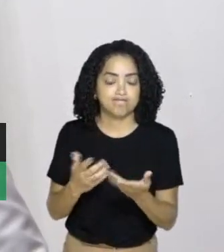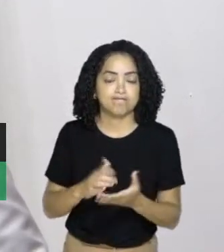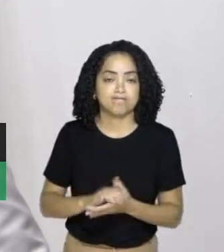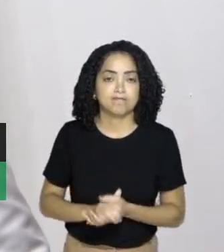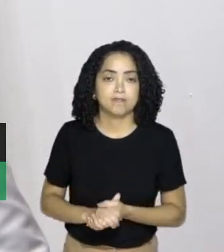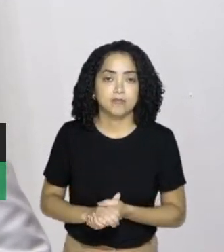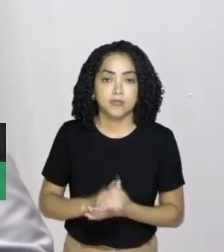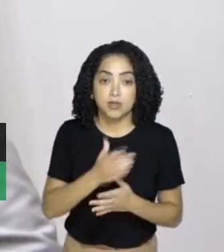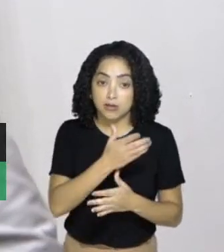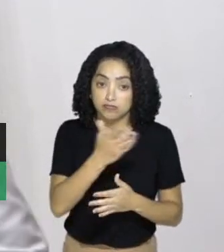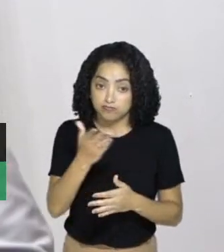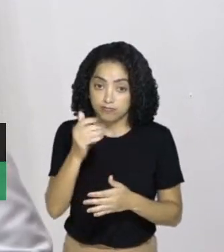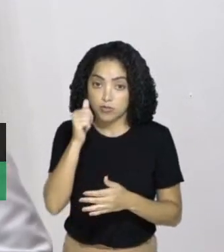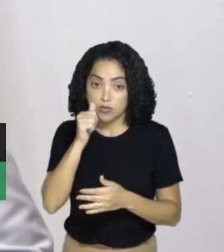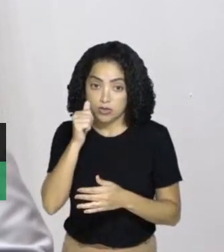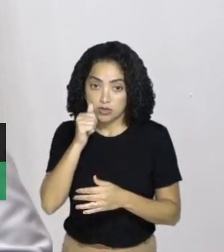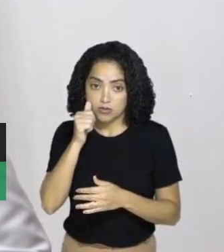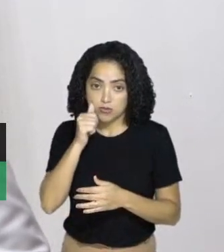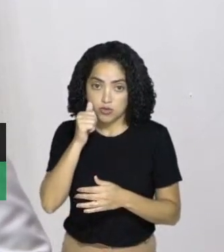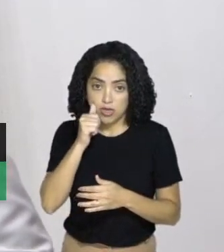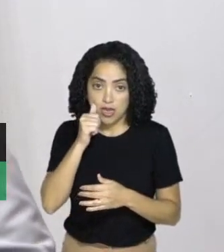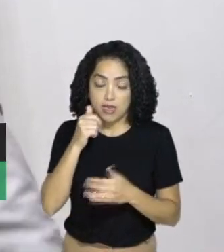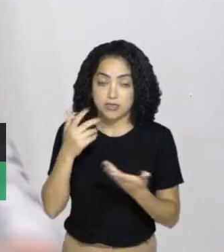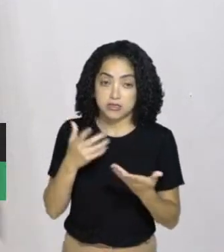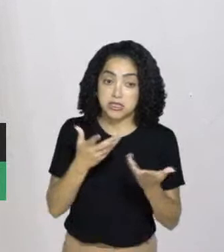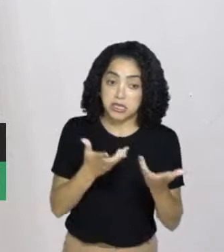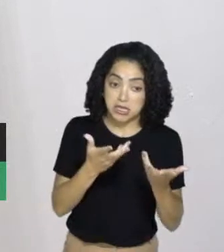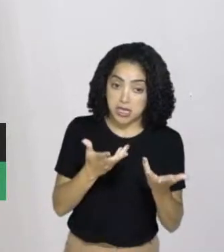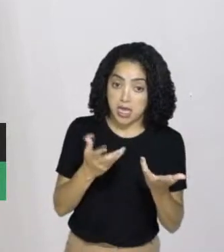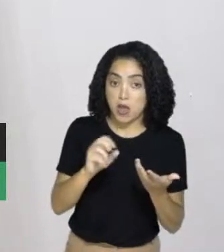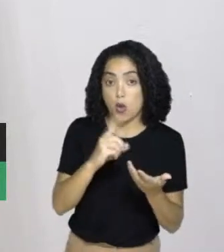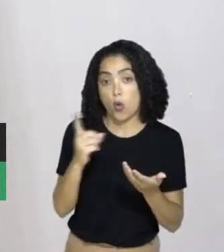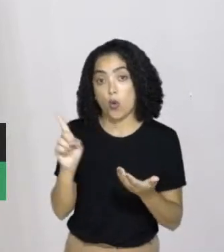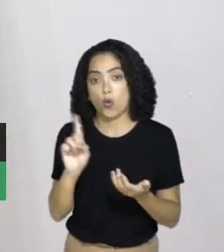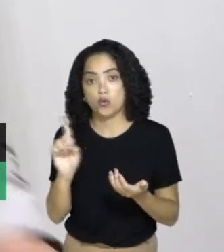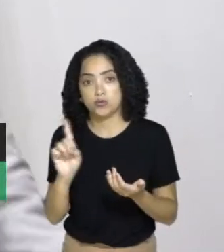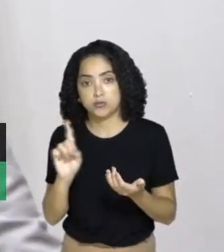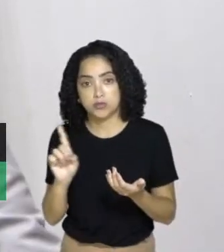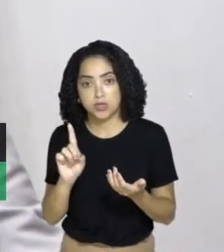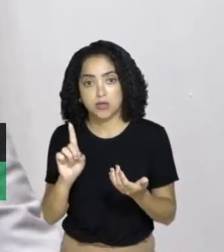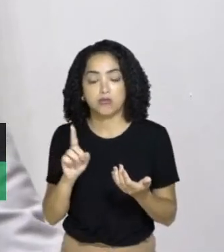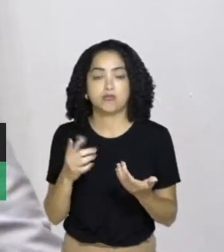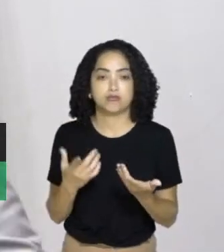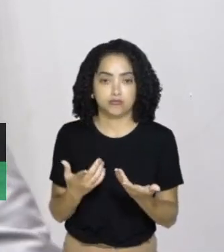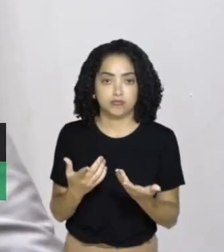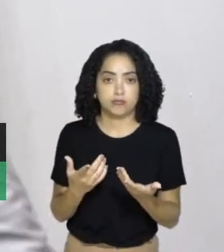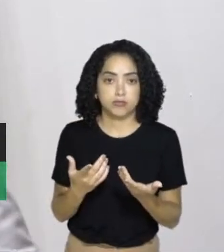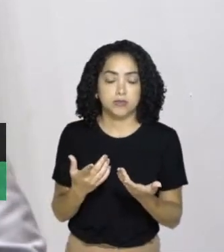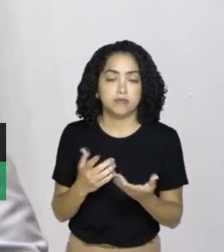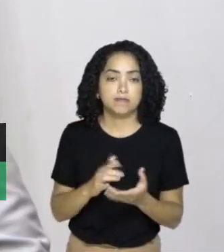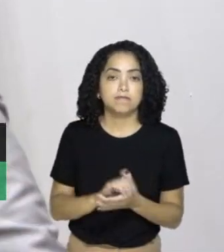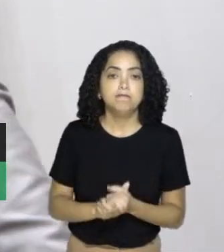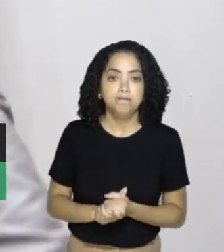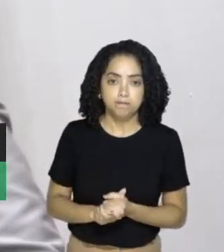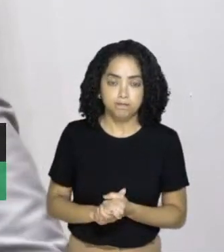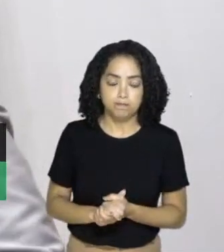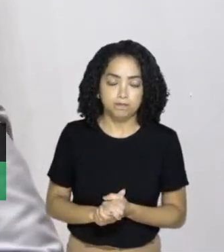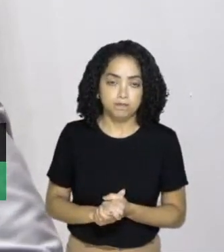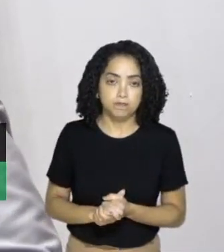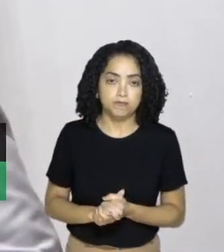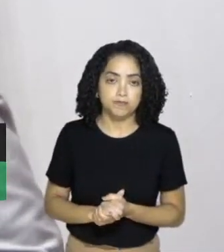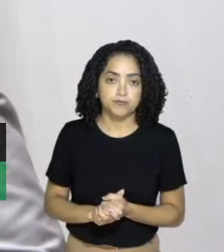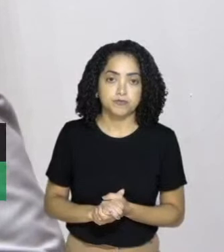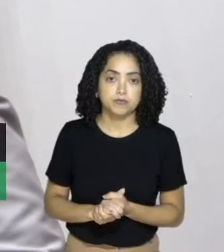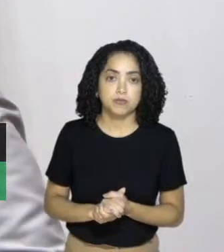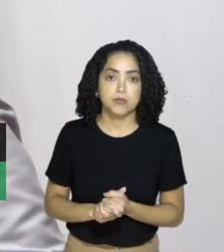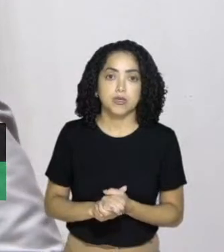critério da mulher, como eu disse, se ela quiser ou não, ser espancada por um homem dentro de um rio. Se ela escolhe ou não